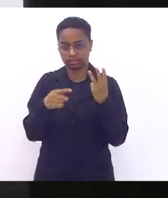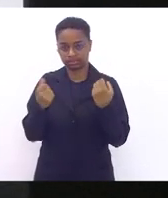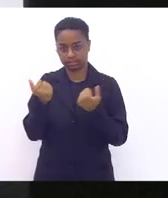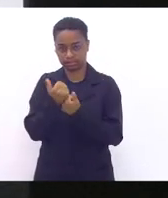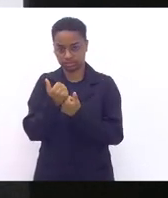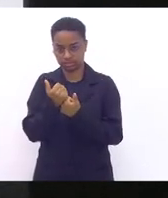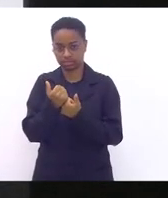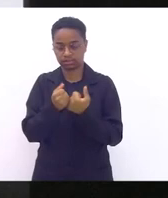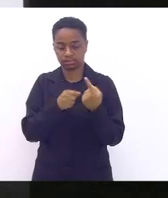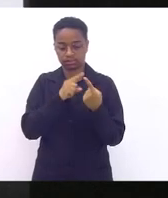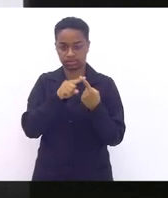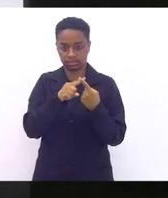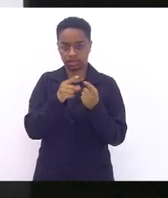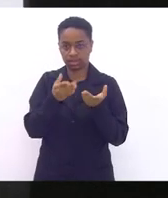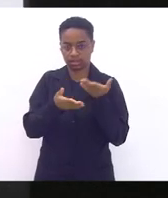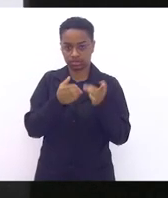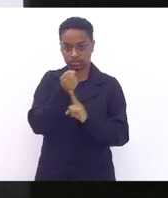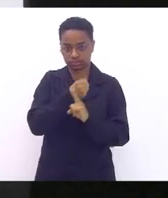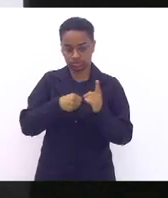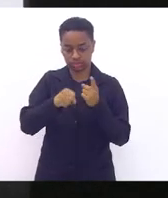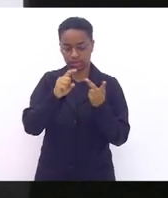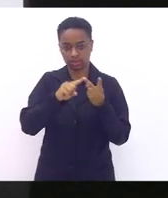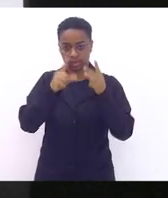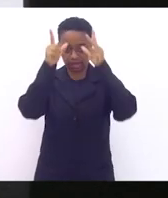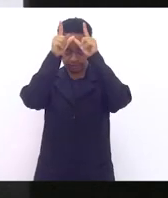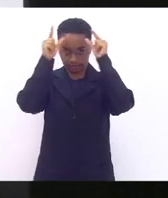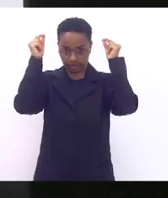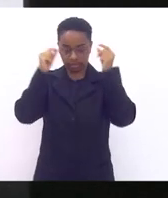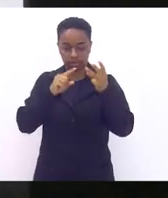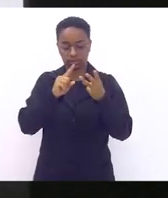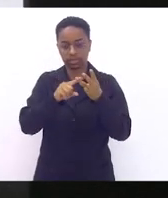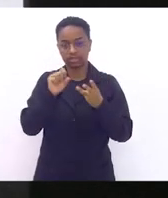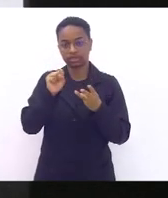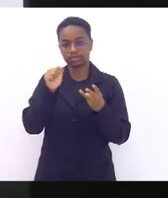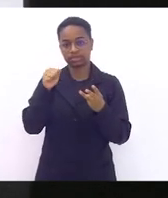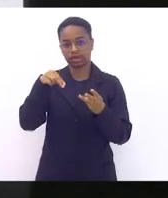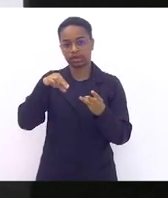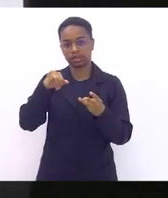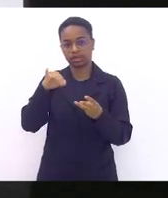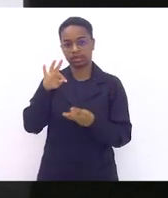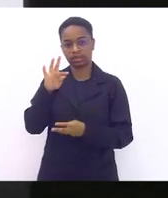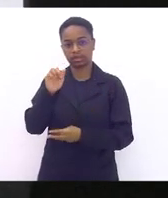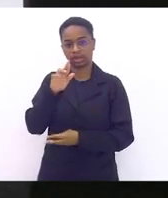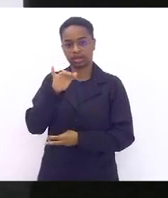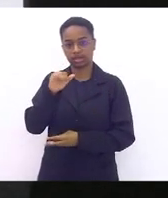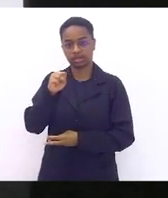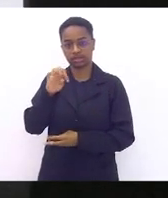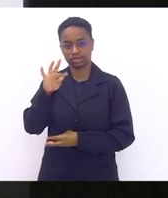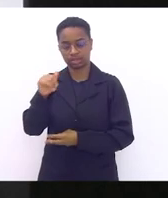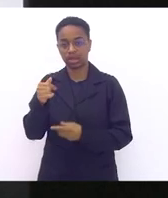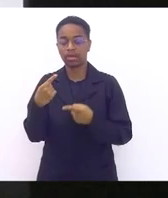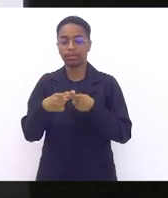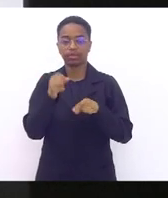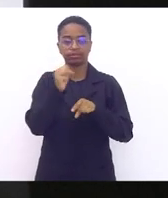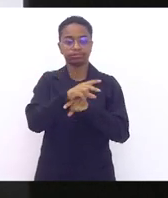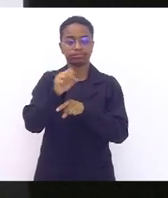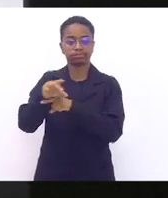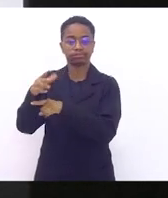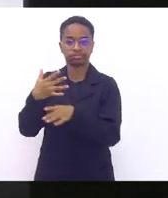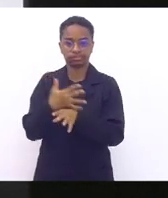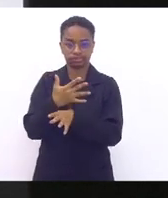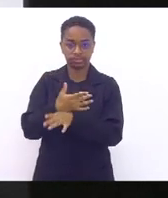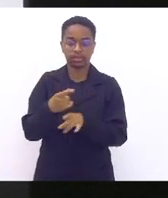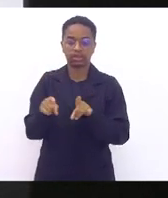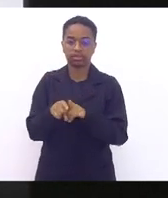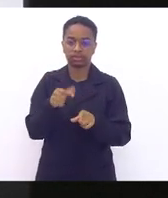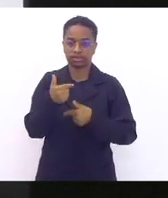apoiadores, que são assistentes sociais, enfermeiros e sanitaristas, que foram para os municípios, estão nos municípios e estão no sistema prisional,